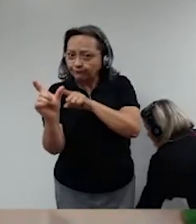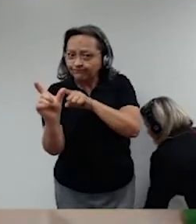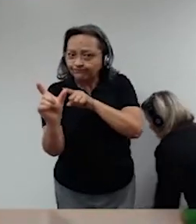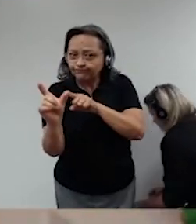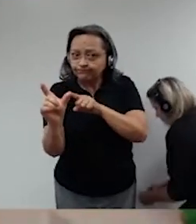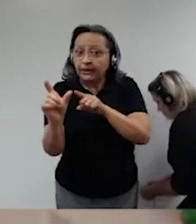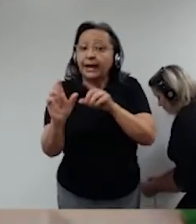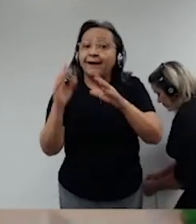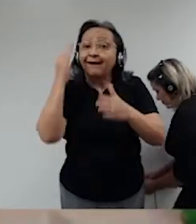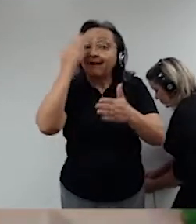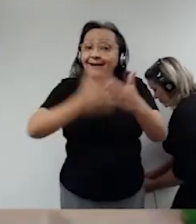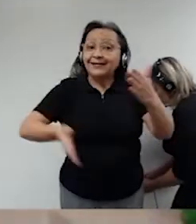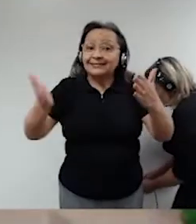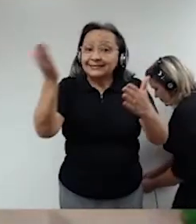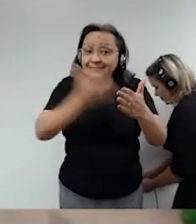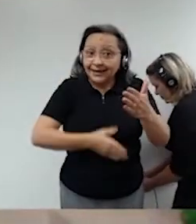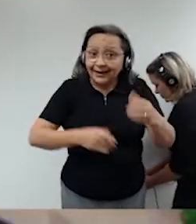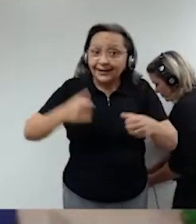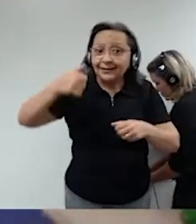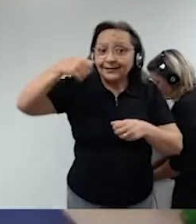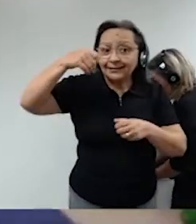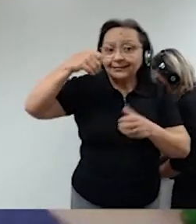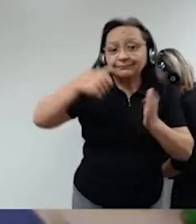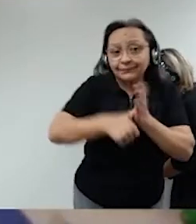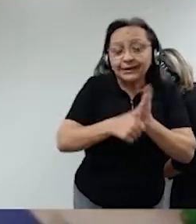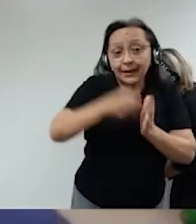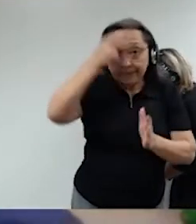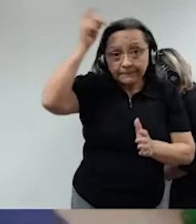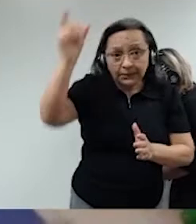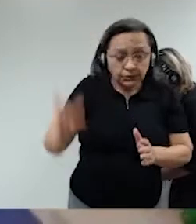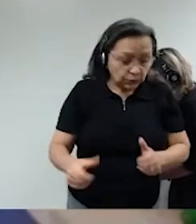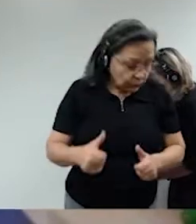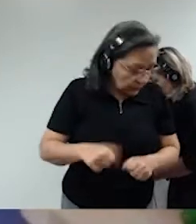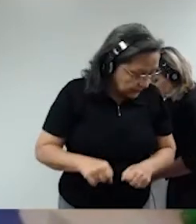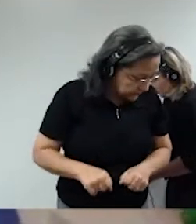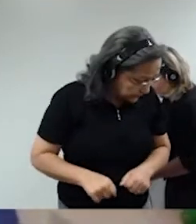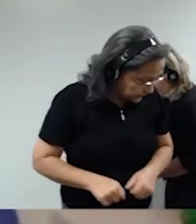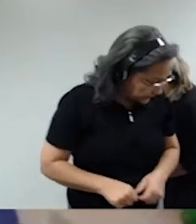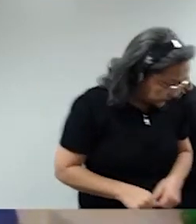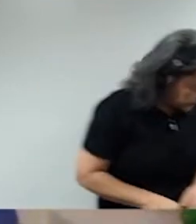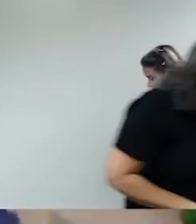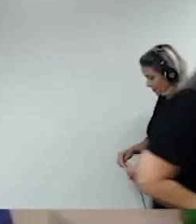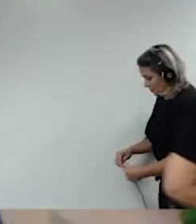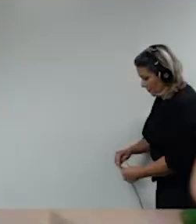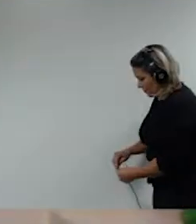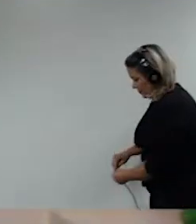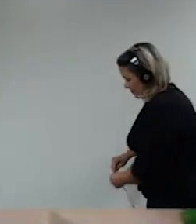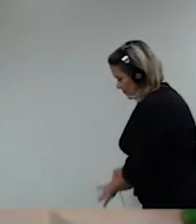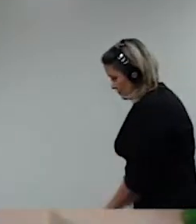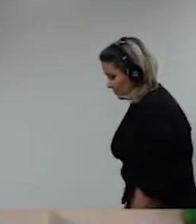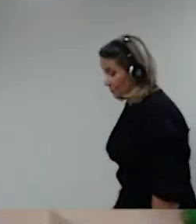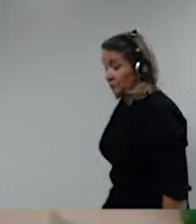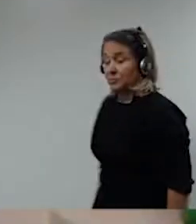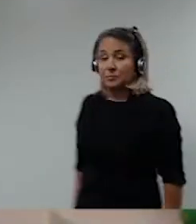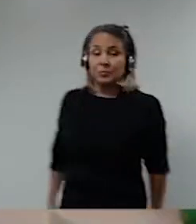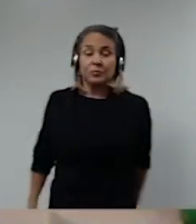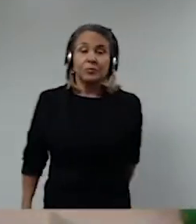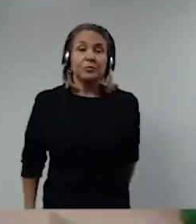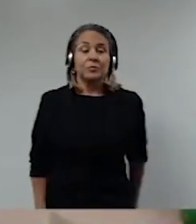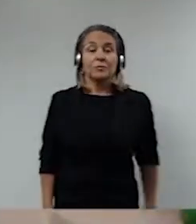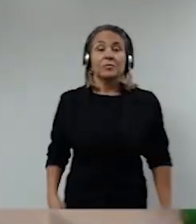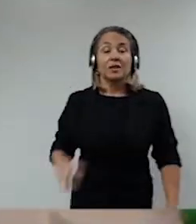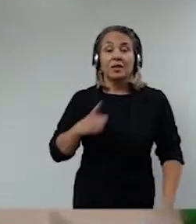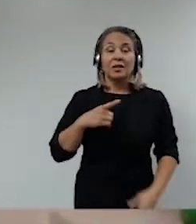rede credenciada e o paciente tenha que ser atendido por alguém que está em outra cidade, por exemplo. A gente já vê nos planos de